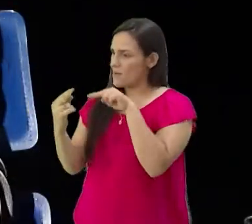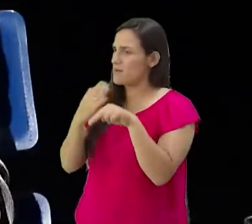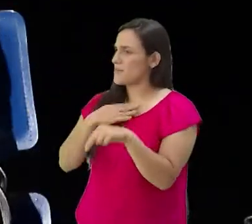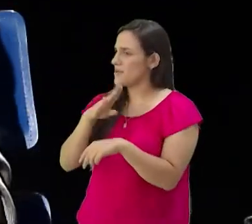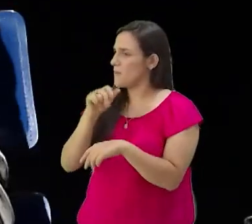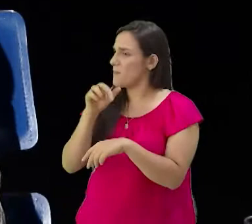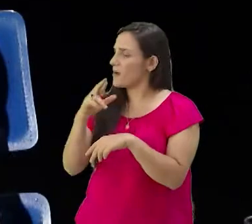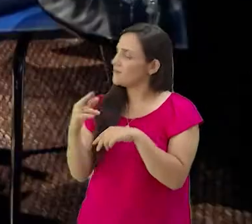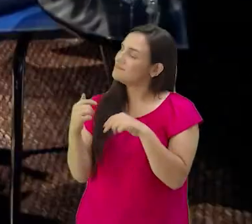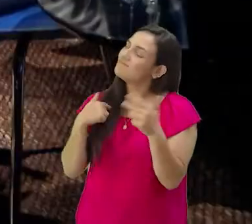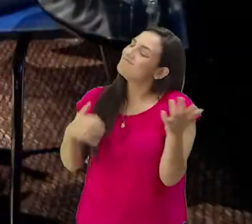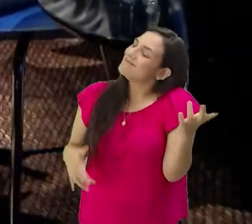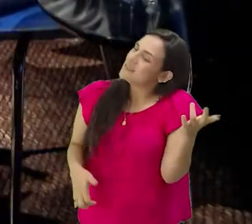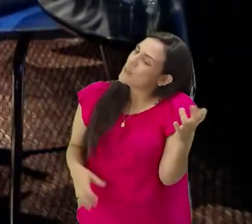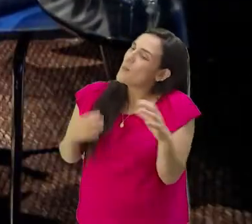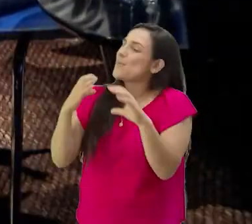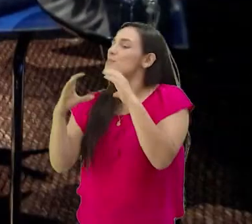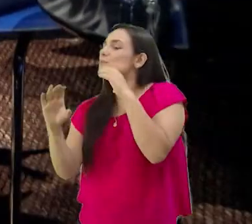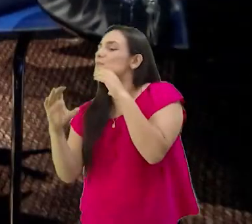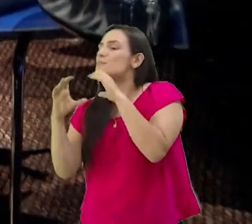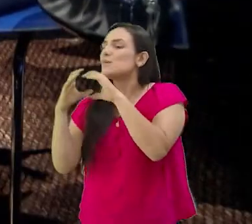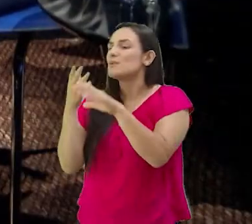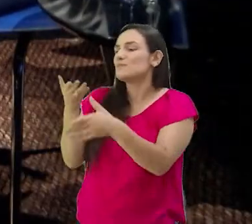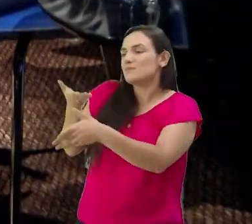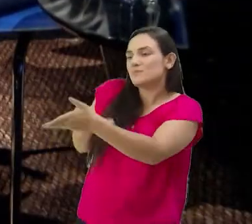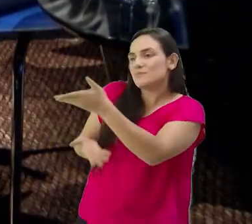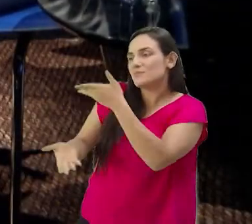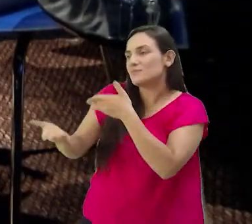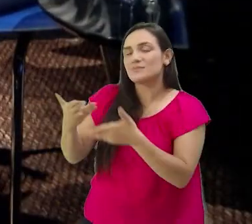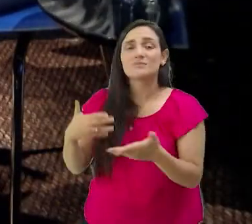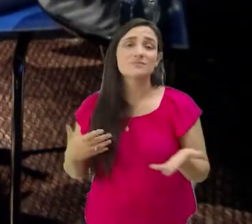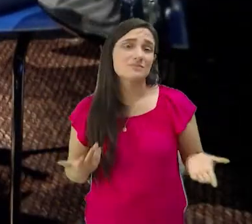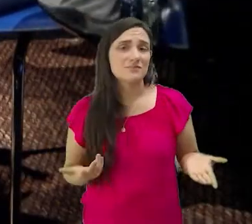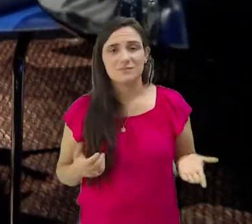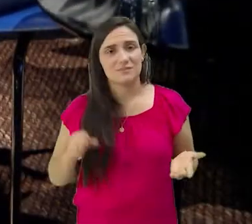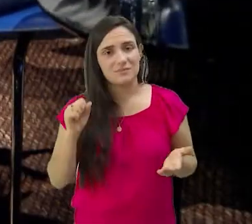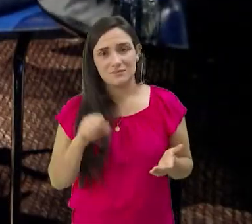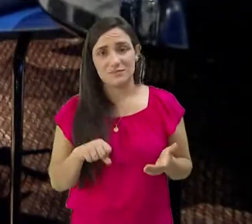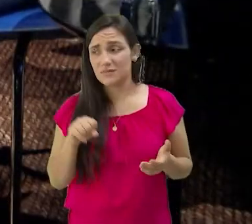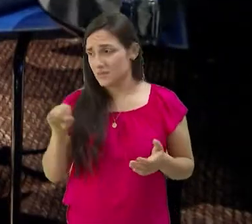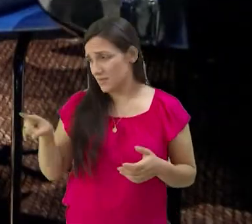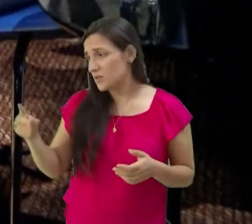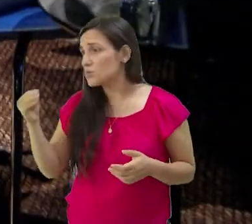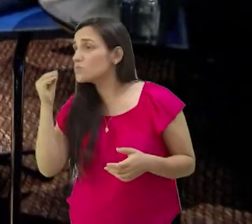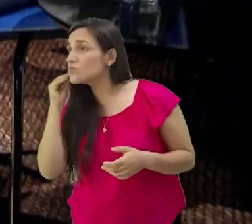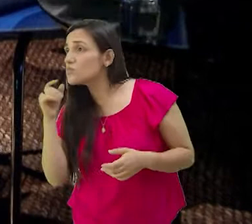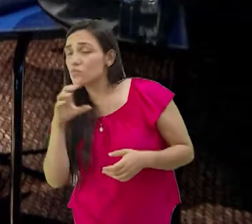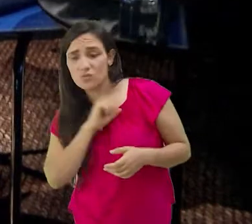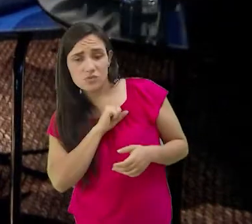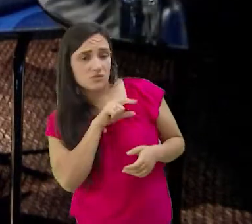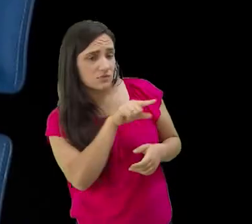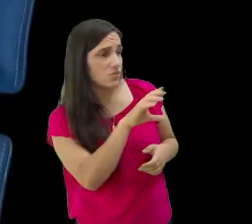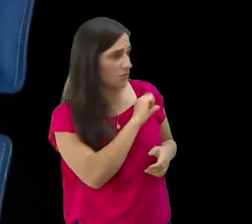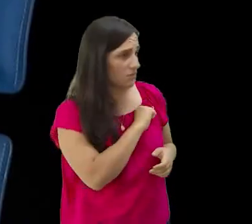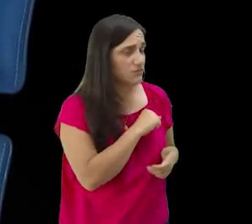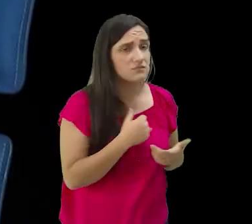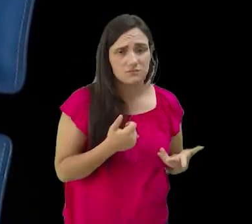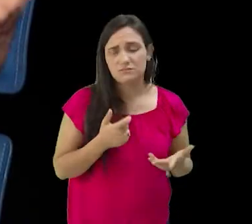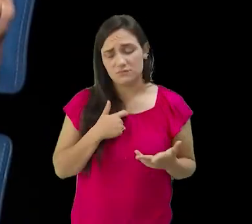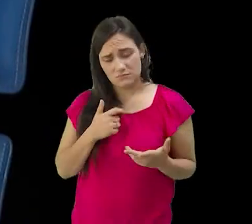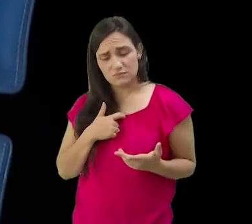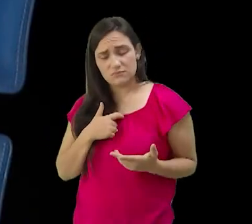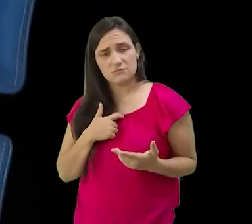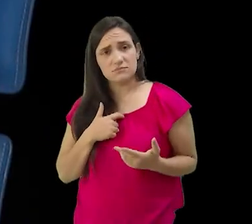ajuda, né, o olhar, Nossa, né? não, Que legal você falar isso, Gilson. exatamente. Aí eu tocava muito para assim, sabe? Toca para eles. Estão